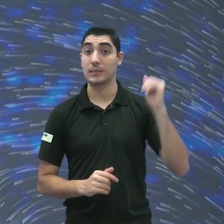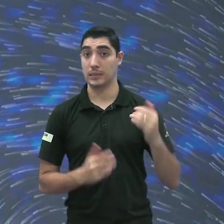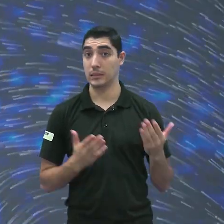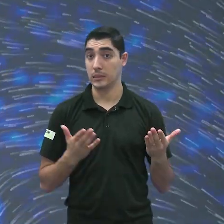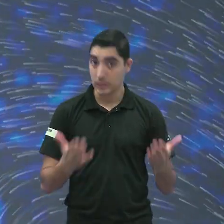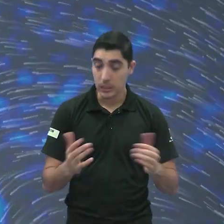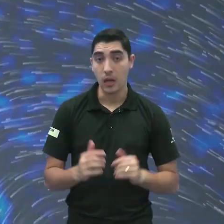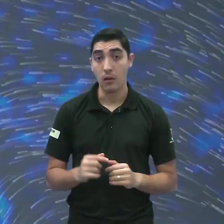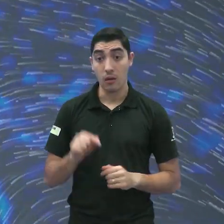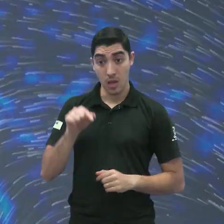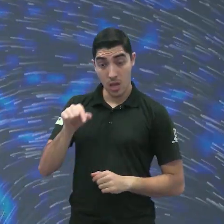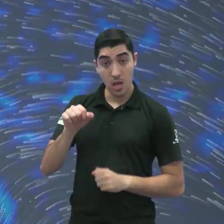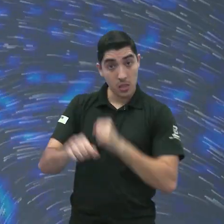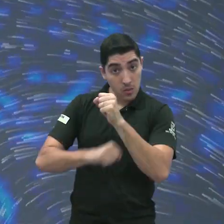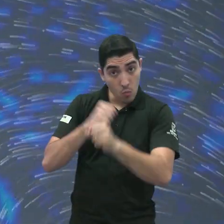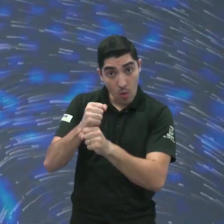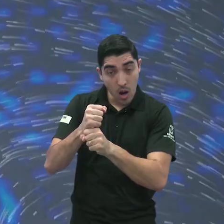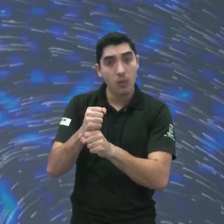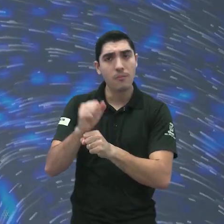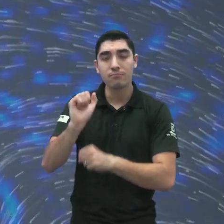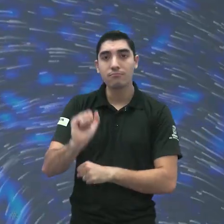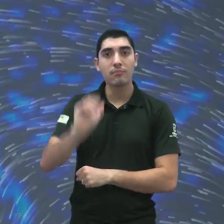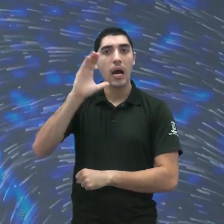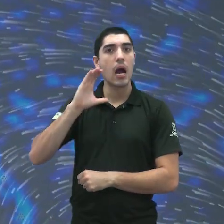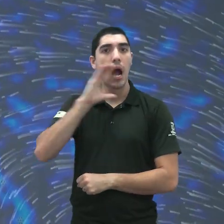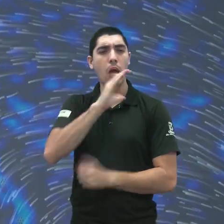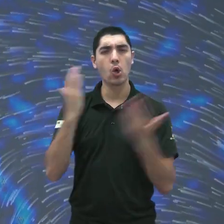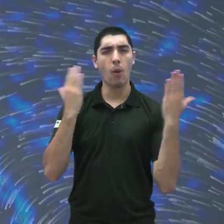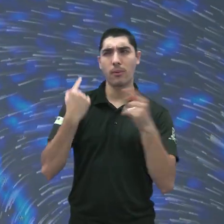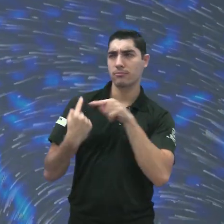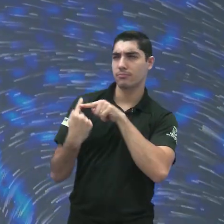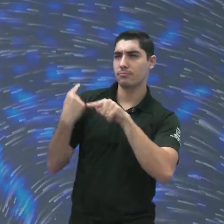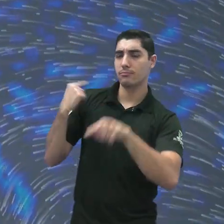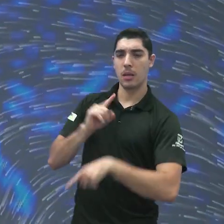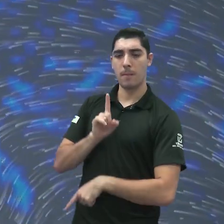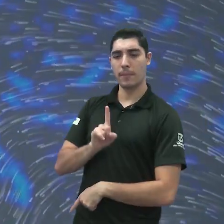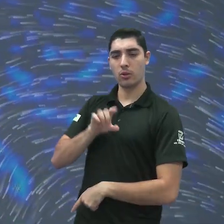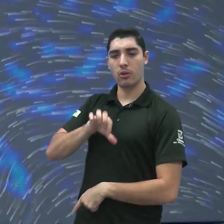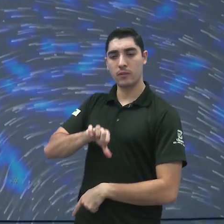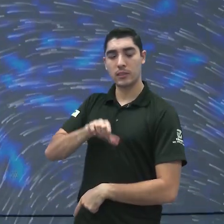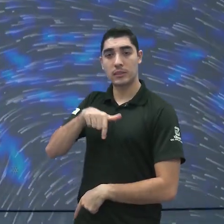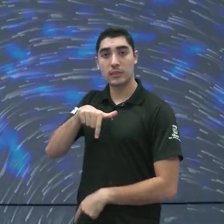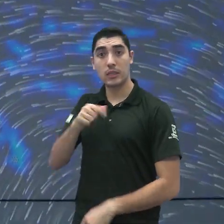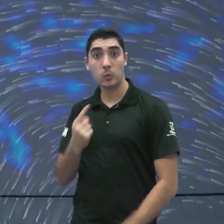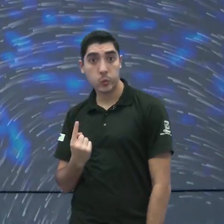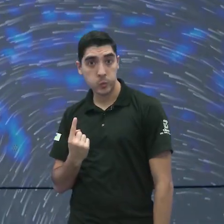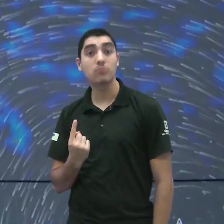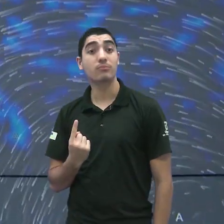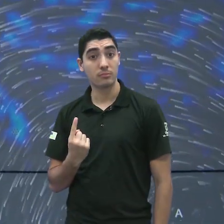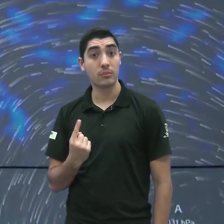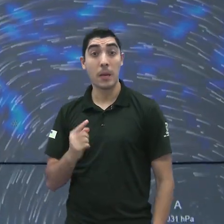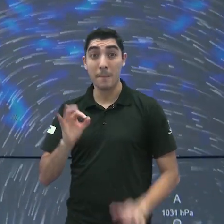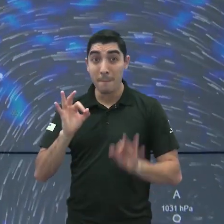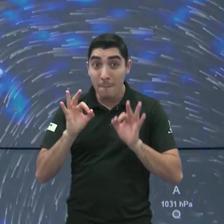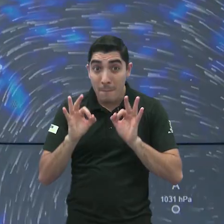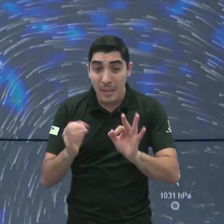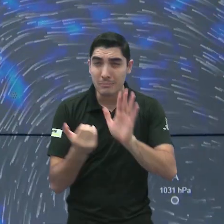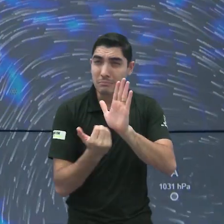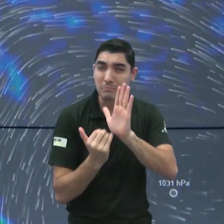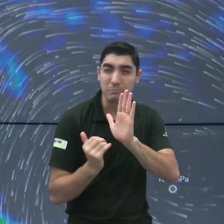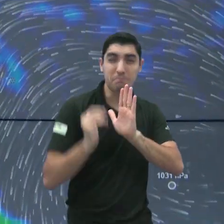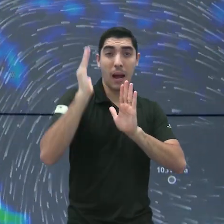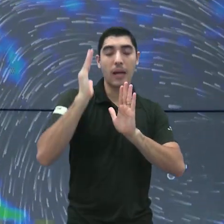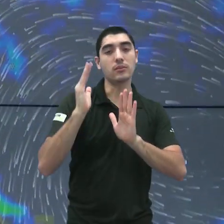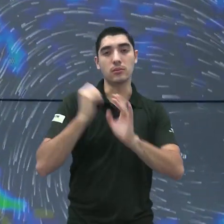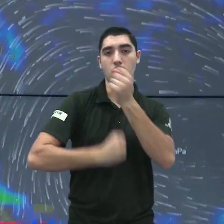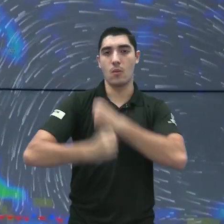entre os 7 mais quentes desde 1961. O recorde segue sendo de 2024, com